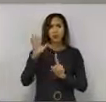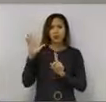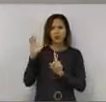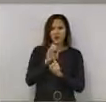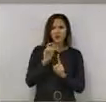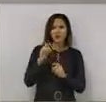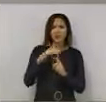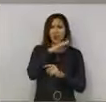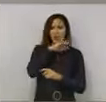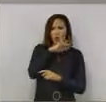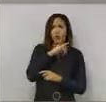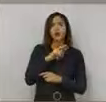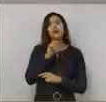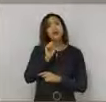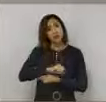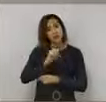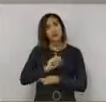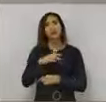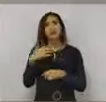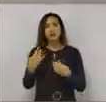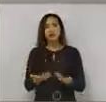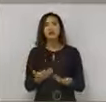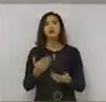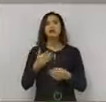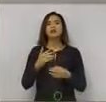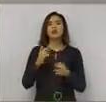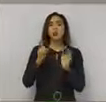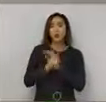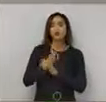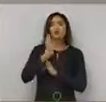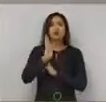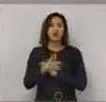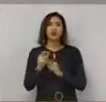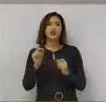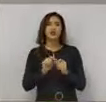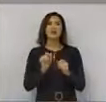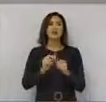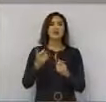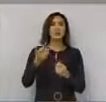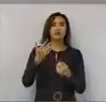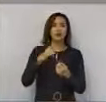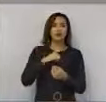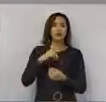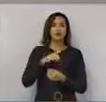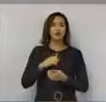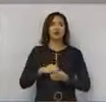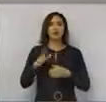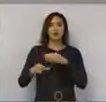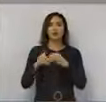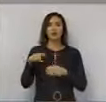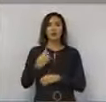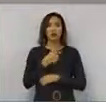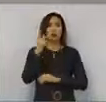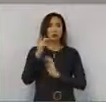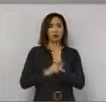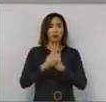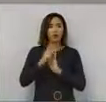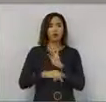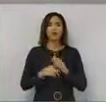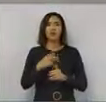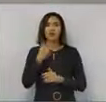inclusive essa escuta pública é um termômetro para a gente poder adequar, receber sugestões para incorporar nos projetos. Nós